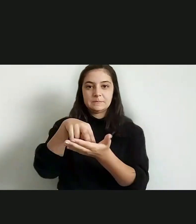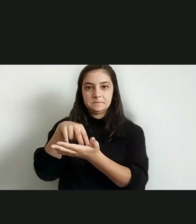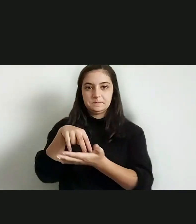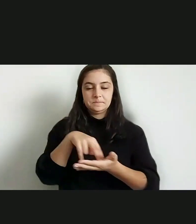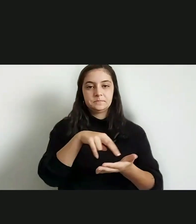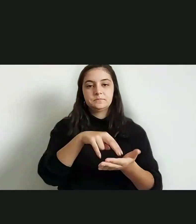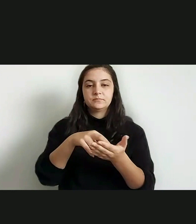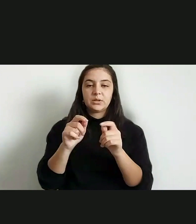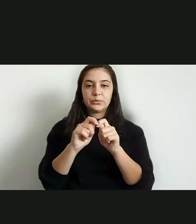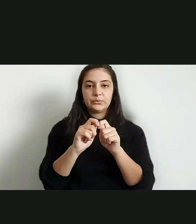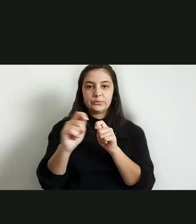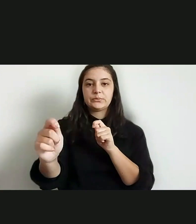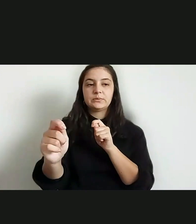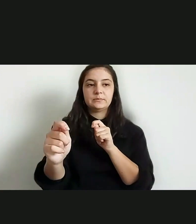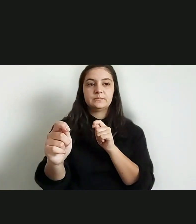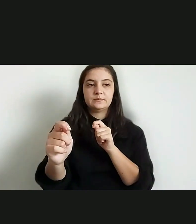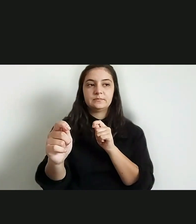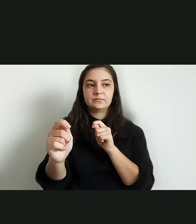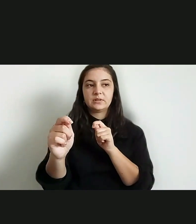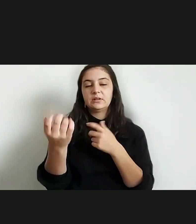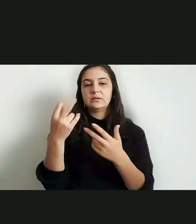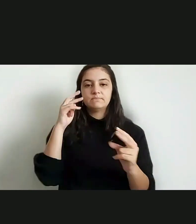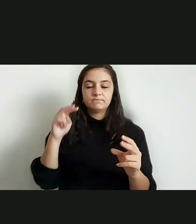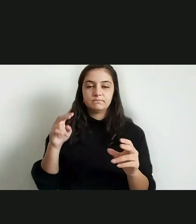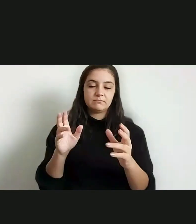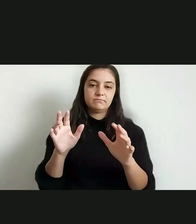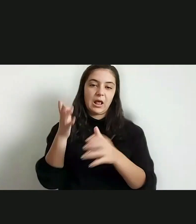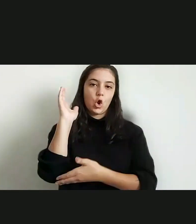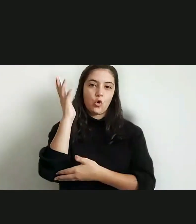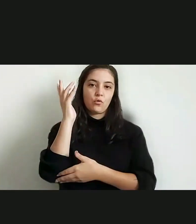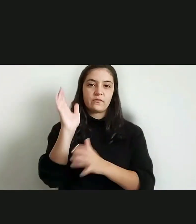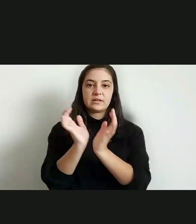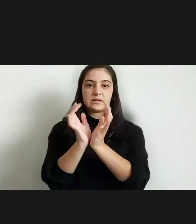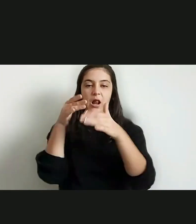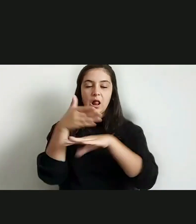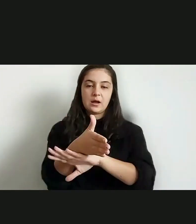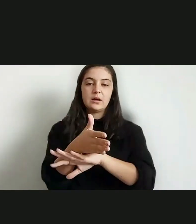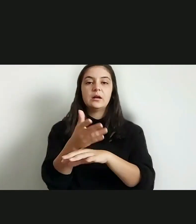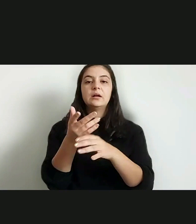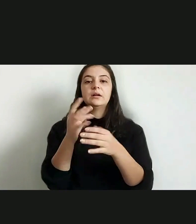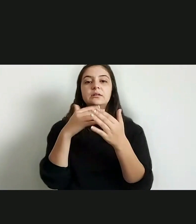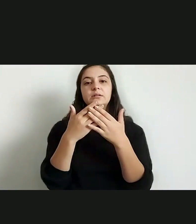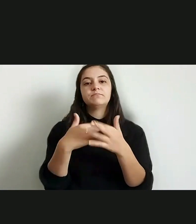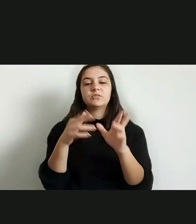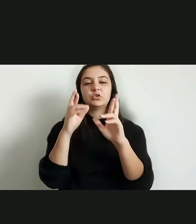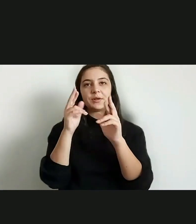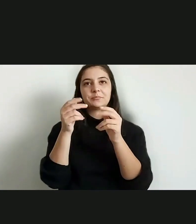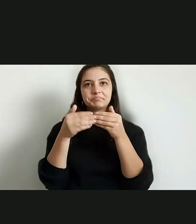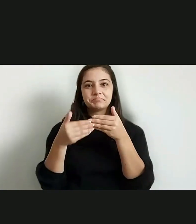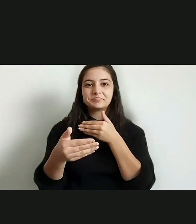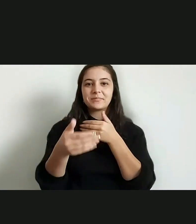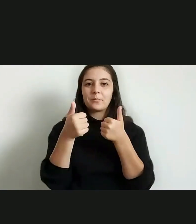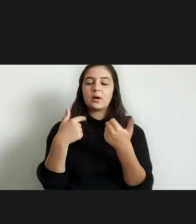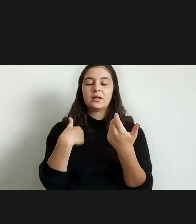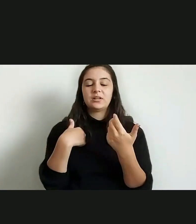deste ciclo de webinars, muito em especial àqueles que estão connosco hoje, e desejo a todos um bom ciclo e hoje uma ótima sessão.